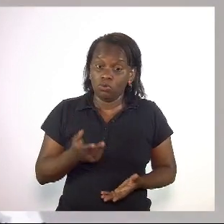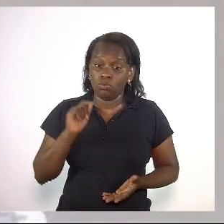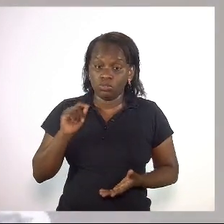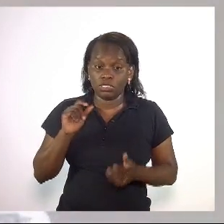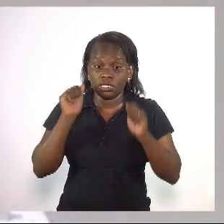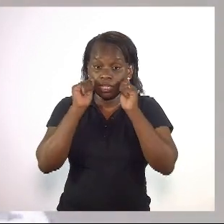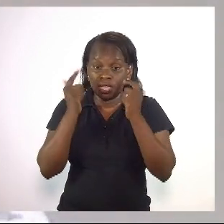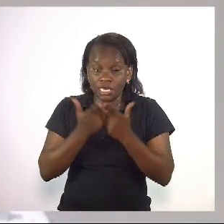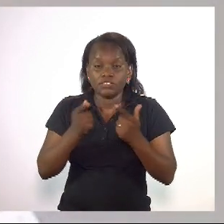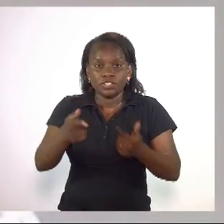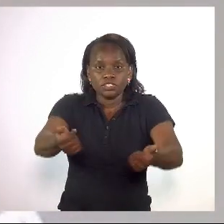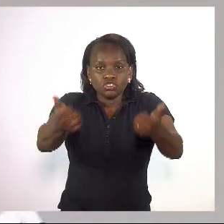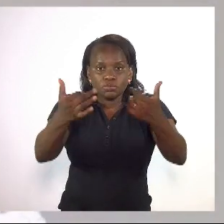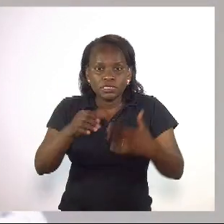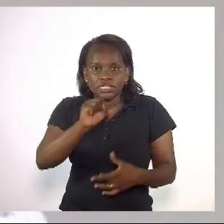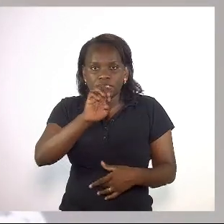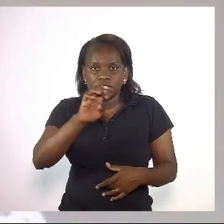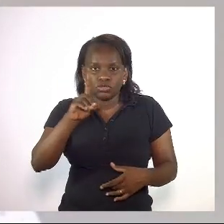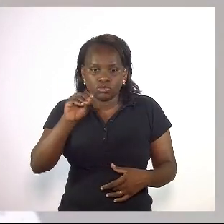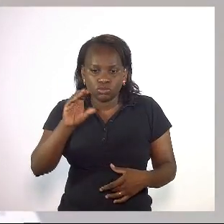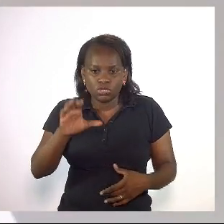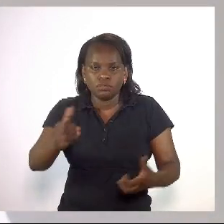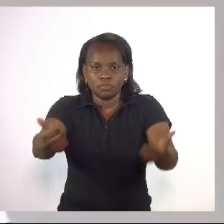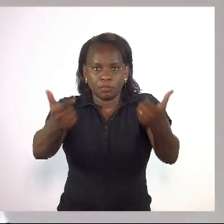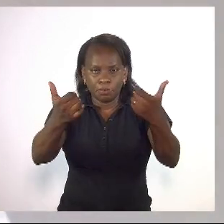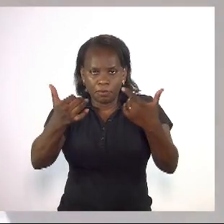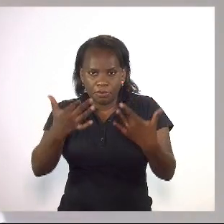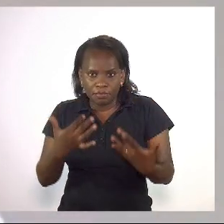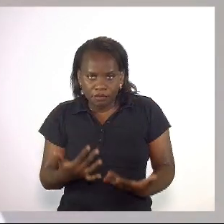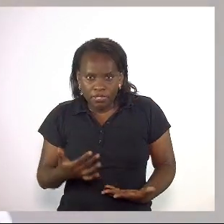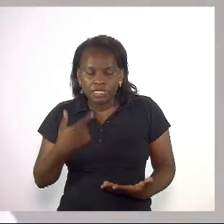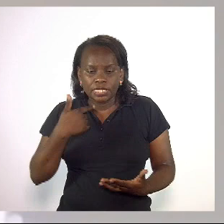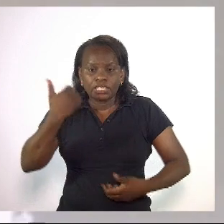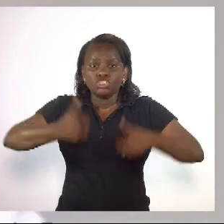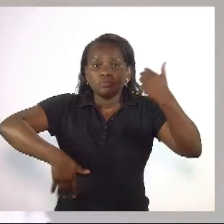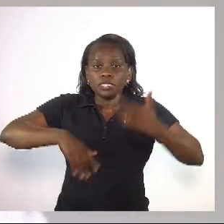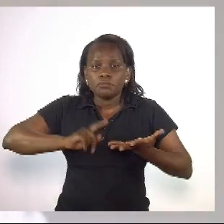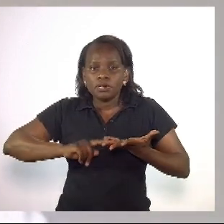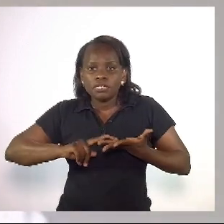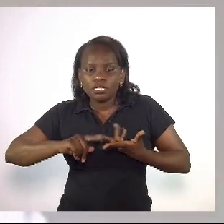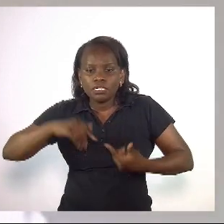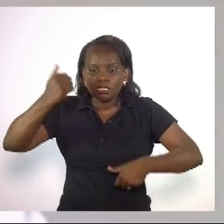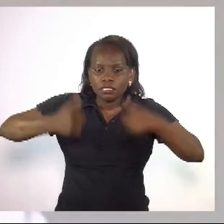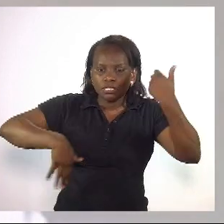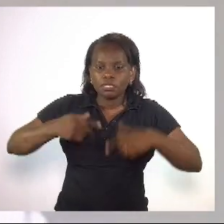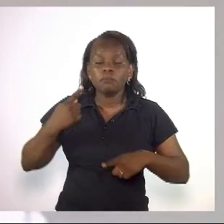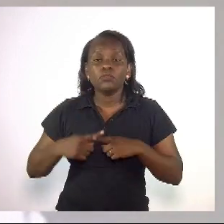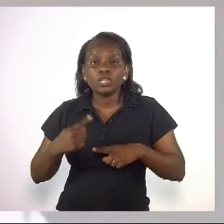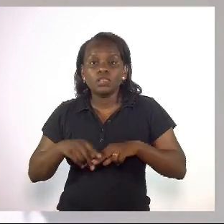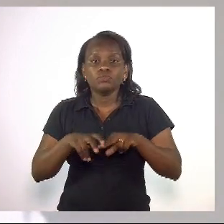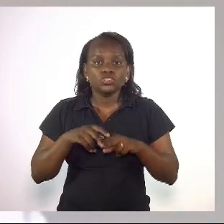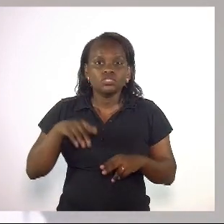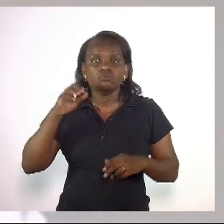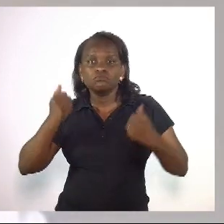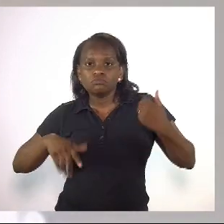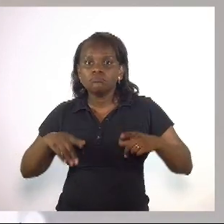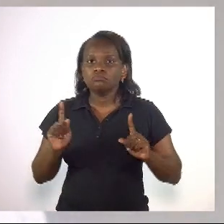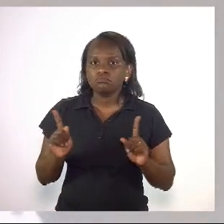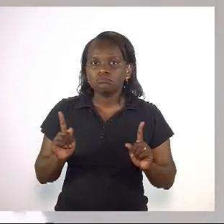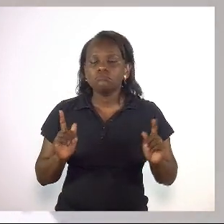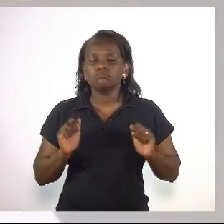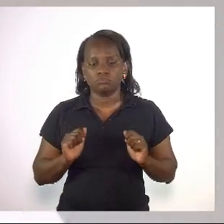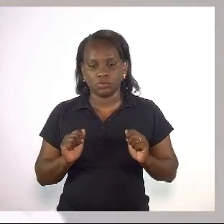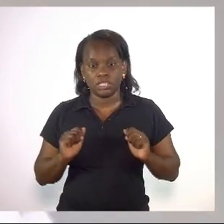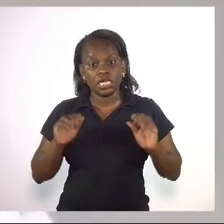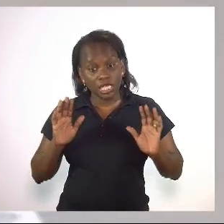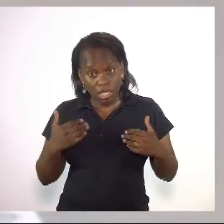a LERJ ouvir a Secretaria de Educação, porque é quem vai ter melhores argumentos para defender uma posição ou outra. Se eu